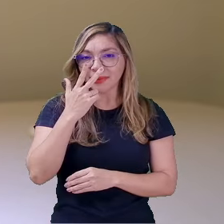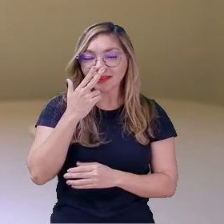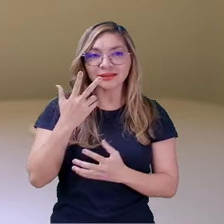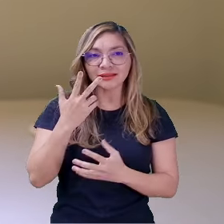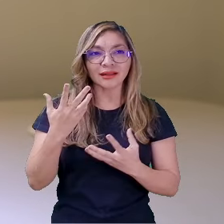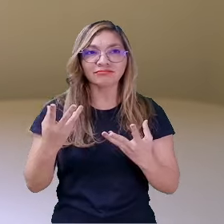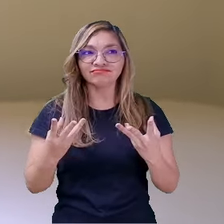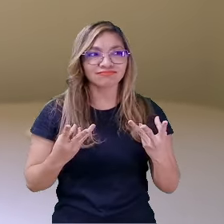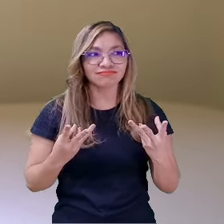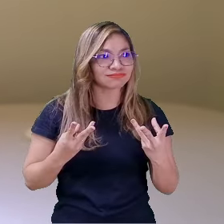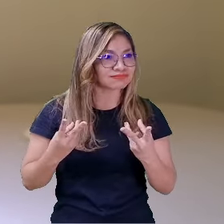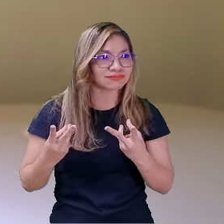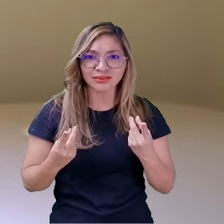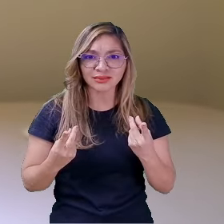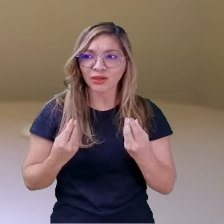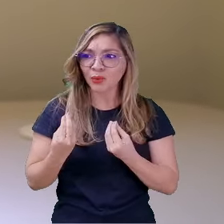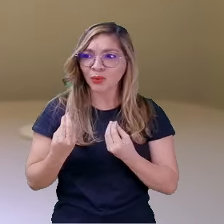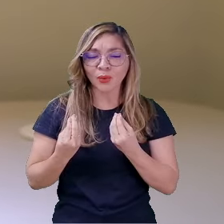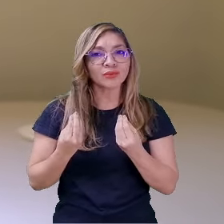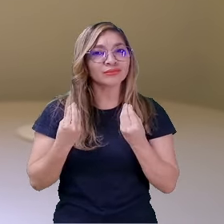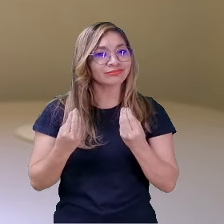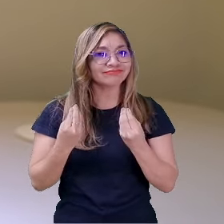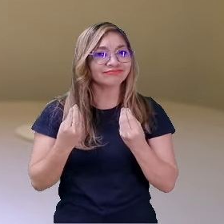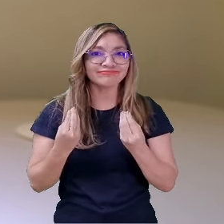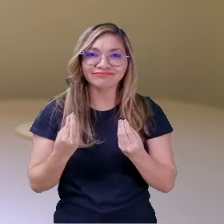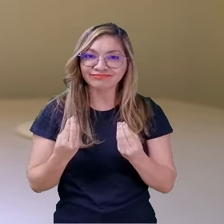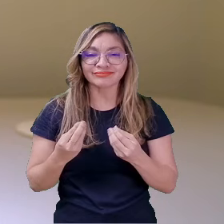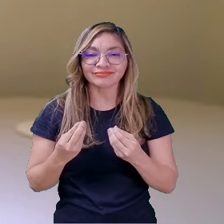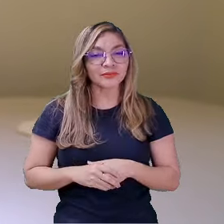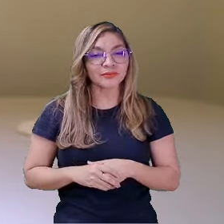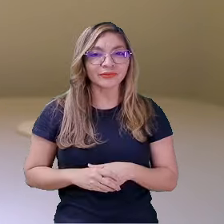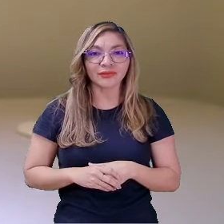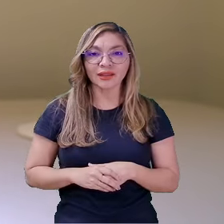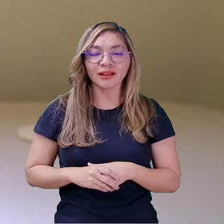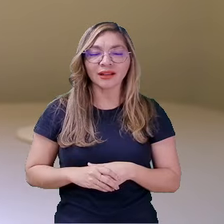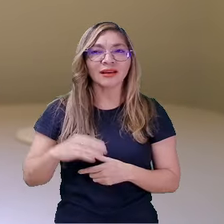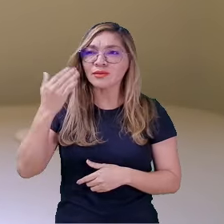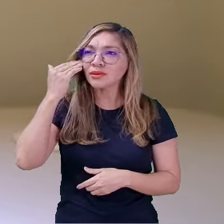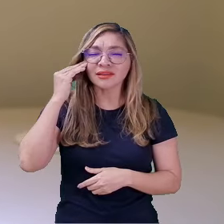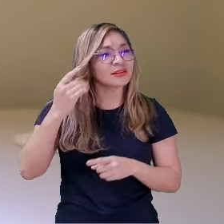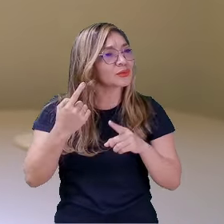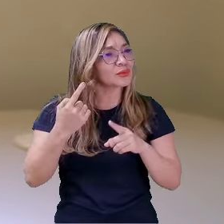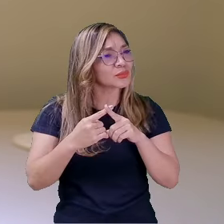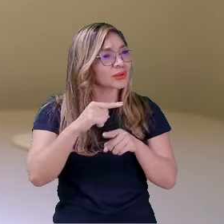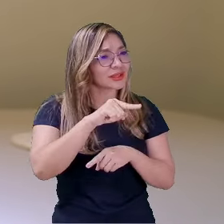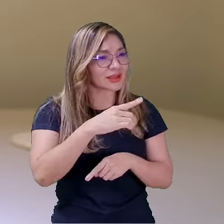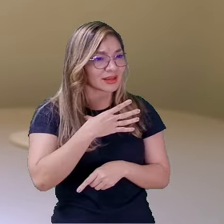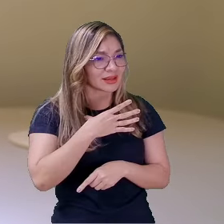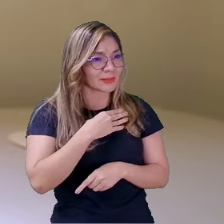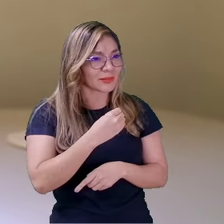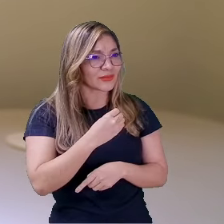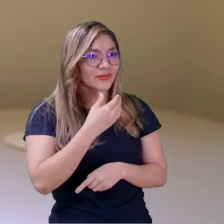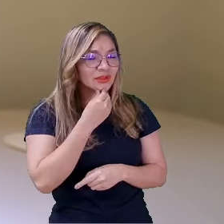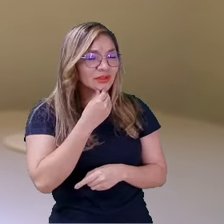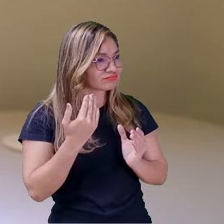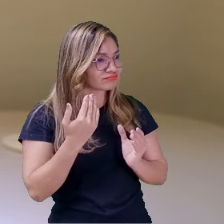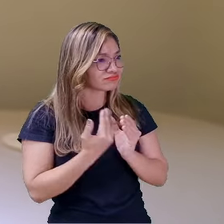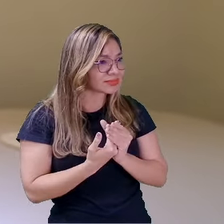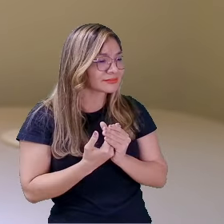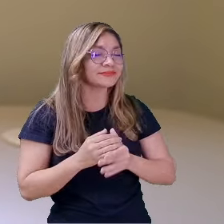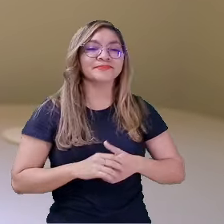que tinha colocado ela na justiça e ela não estava compreendendo qual era a necessidade no momento. E